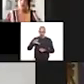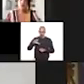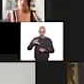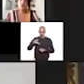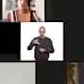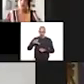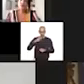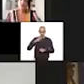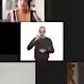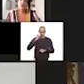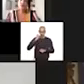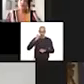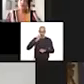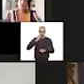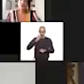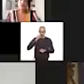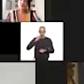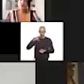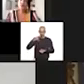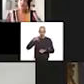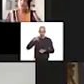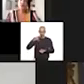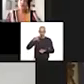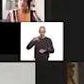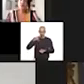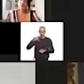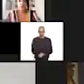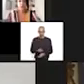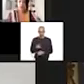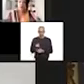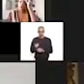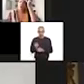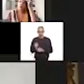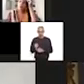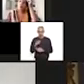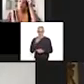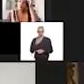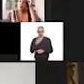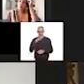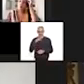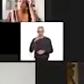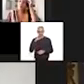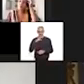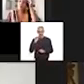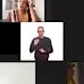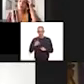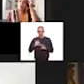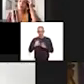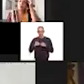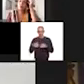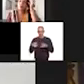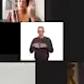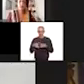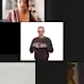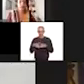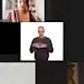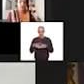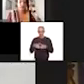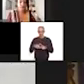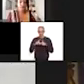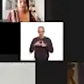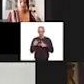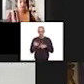Só dando a resposta para o Rodrigo Amorim, com certeza eu peço a celeridade aí a todas as comissões,